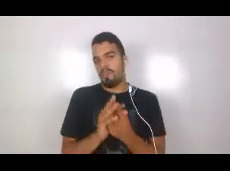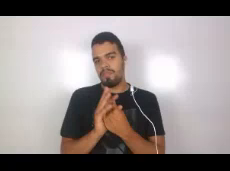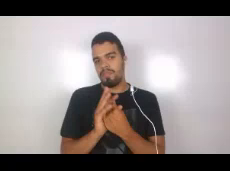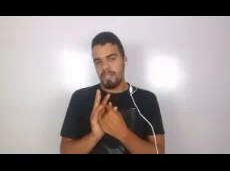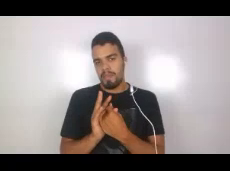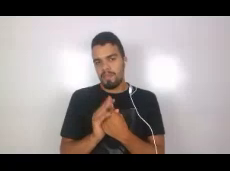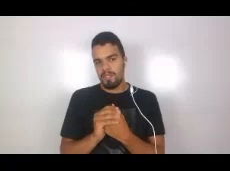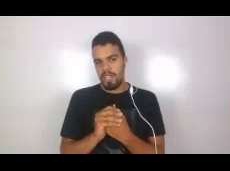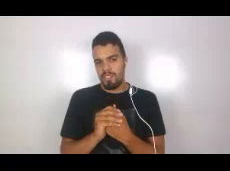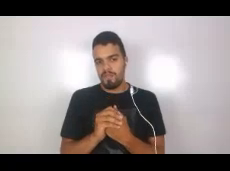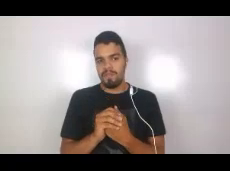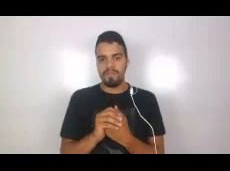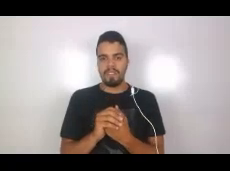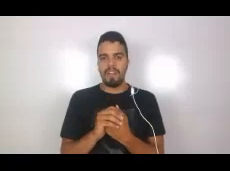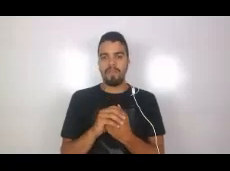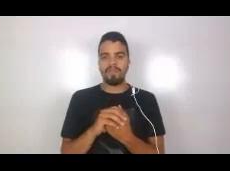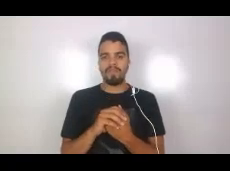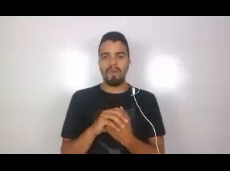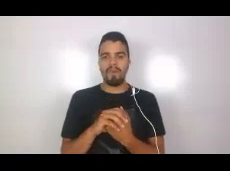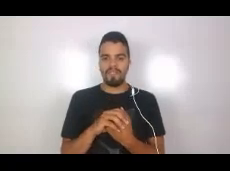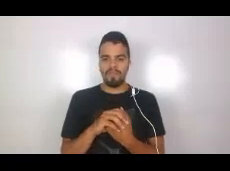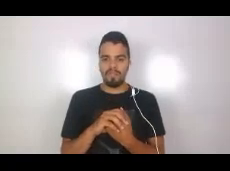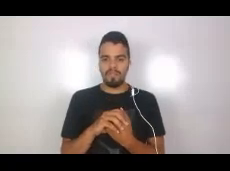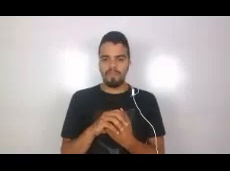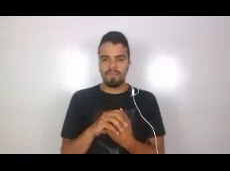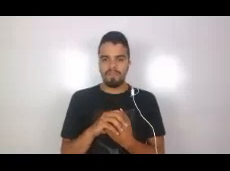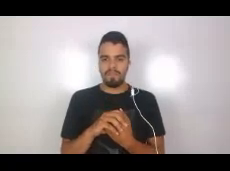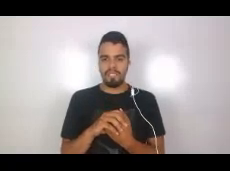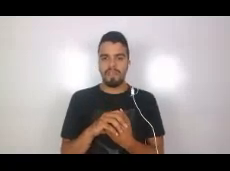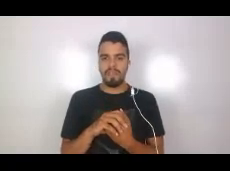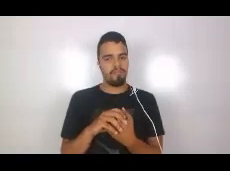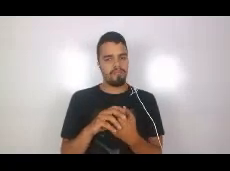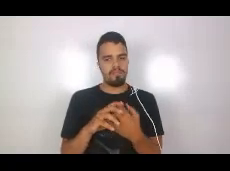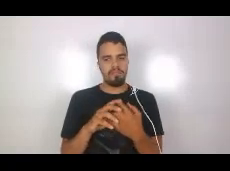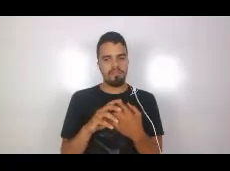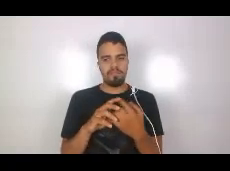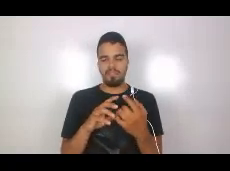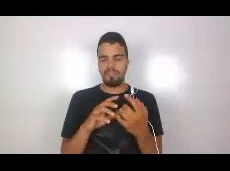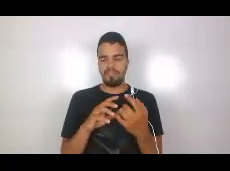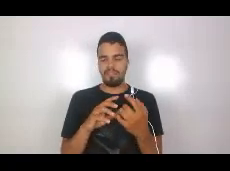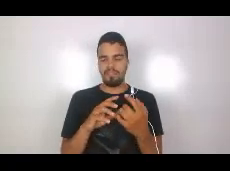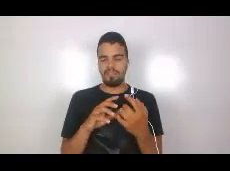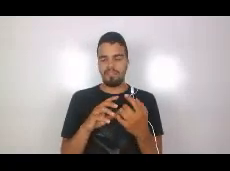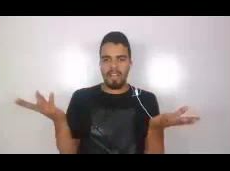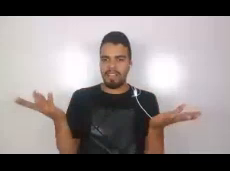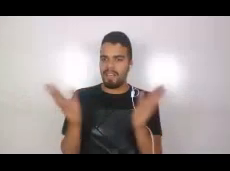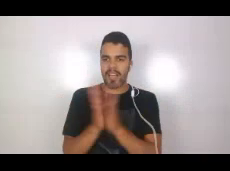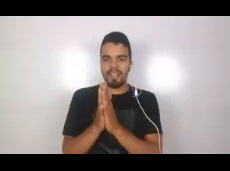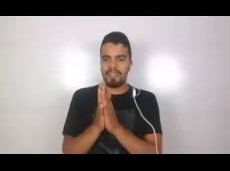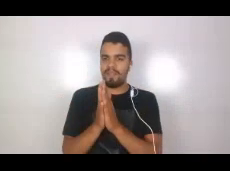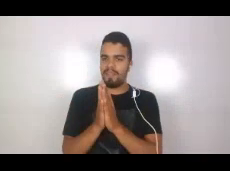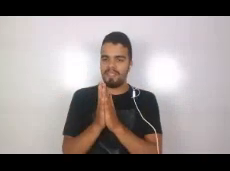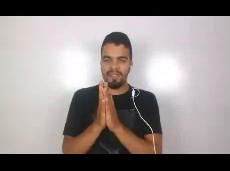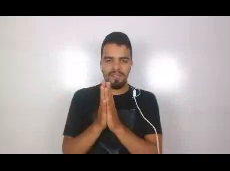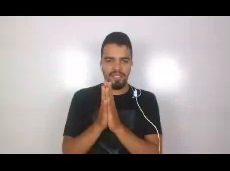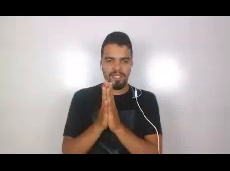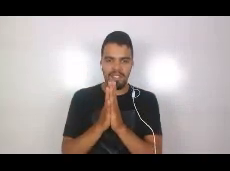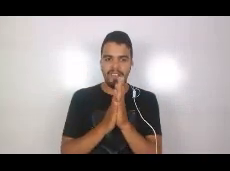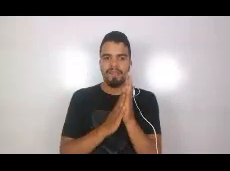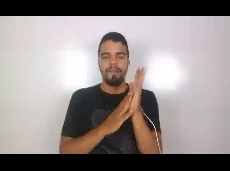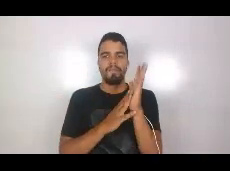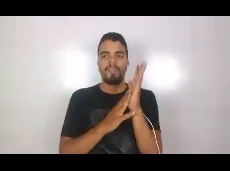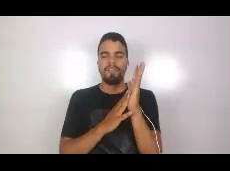outro tópico desta mesma unidade 1 é o tópico de profissões. Então, as mais variadas